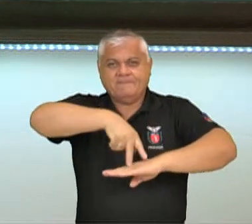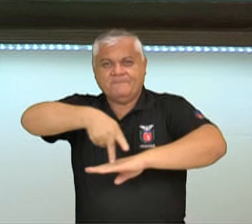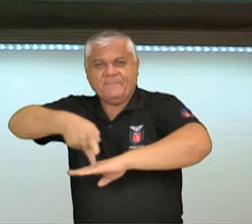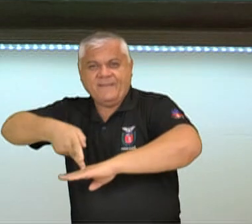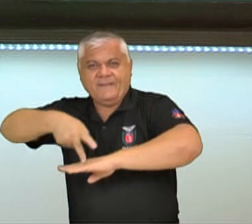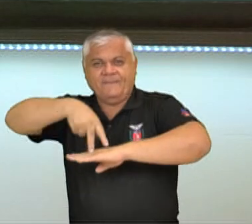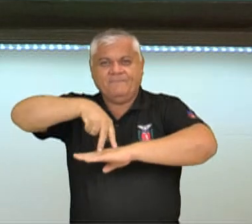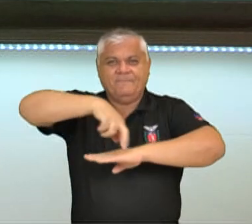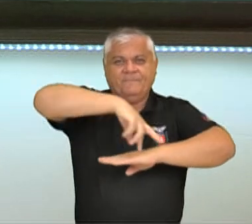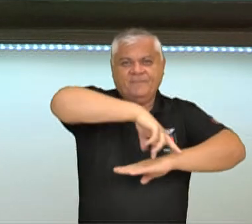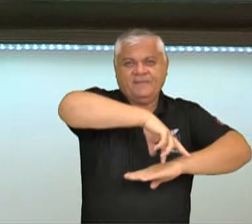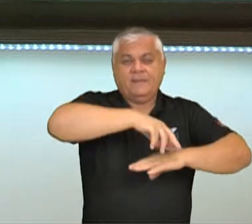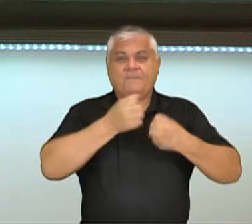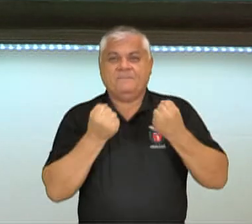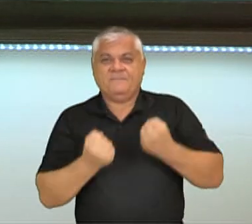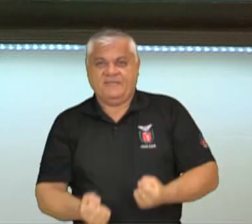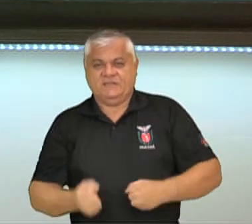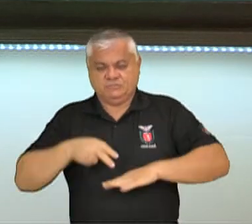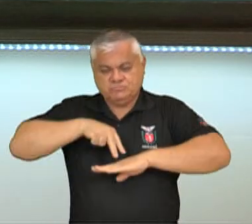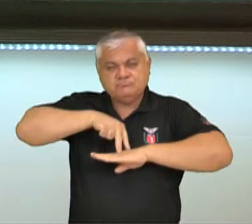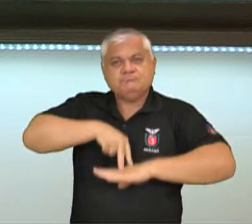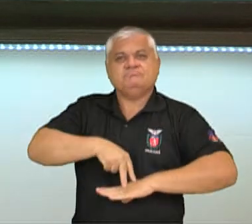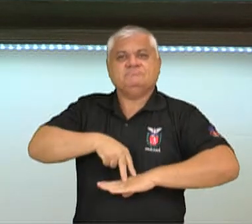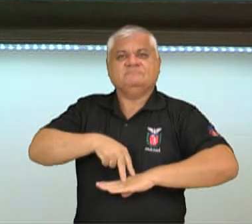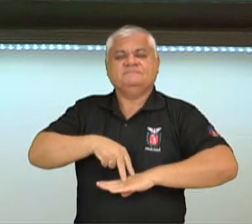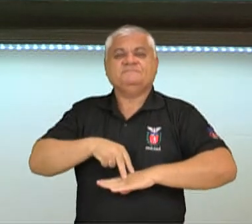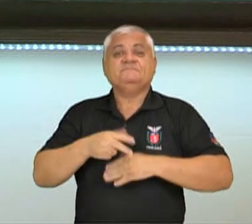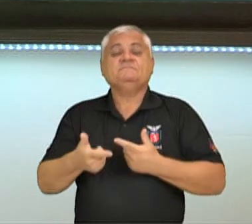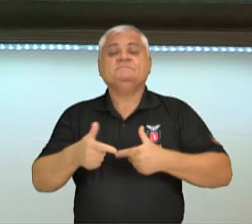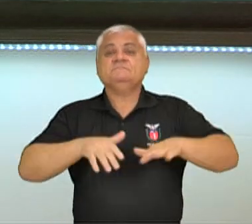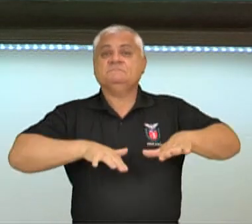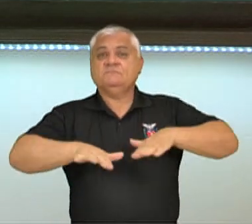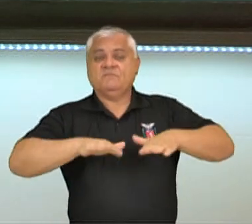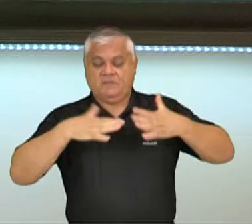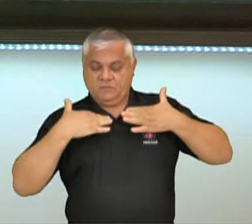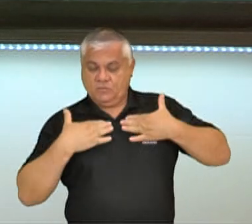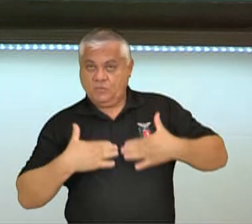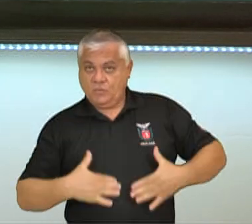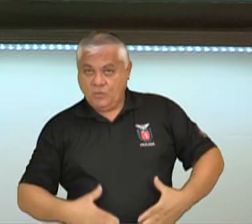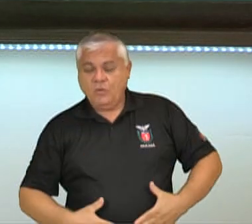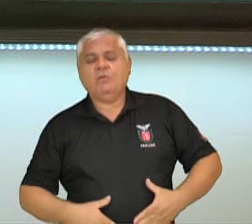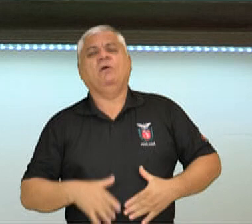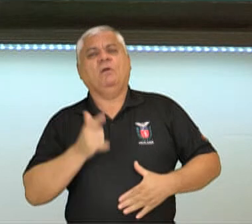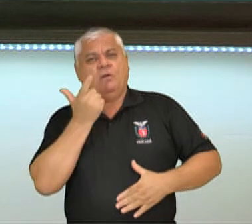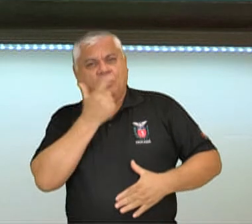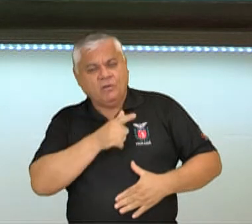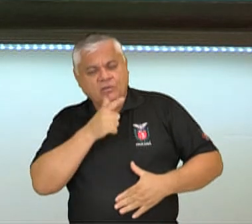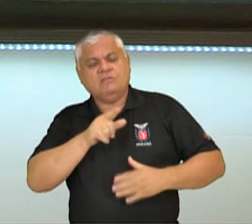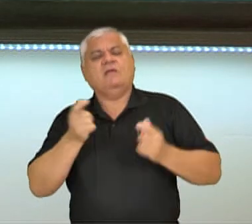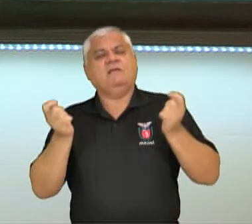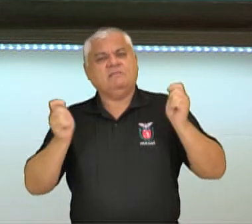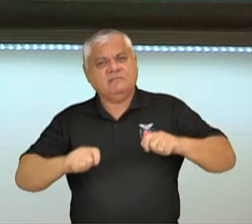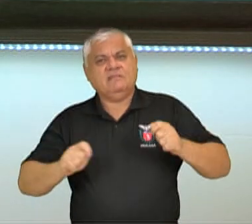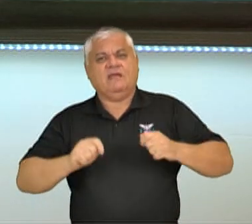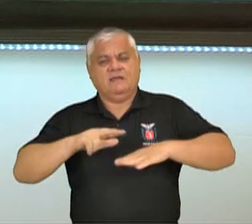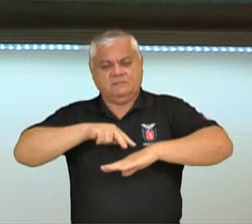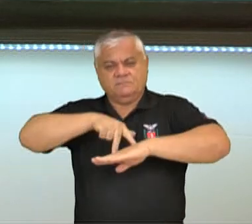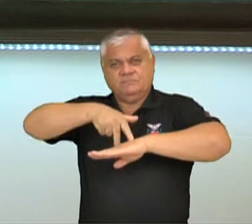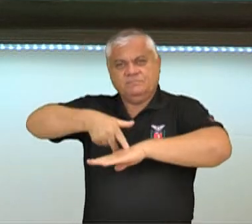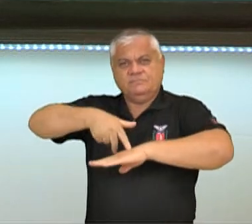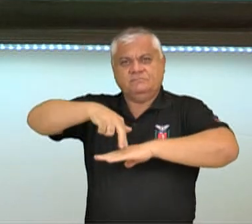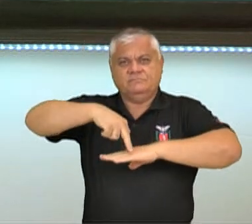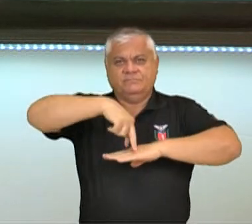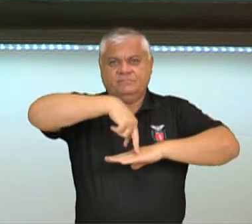temos o nosso peso, né? Quando movimentamos o nosso corpo, nós estamos deslocando esse centro de